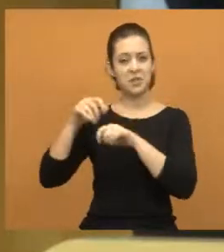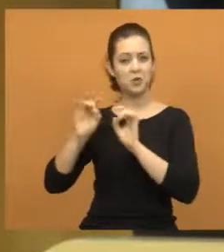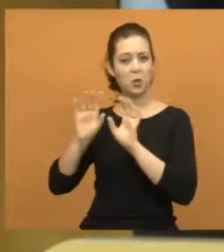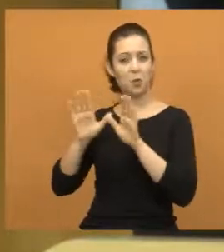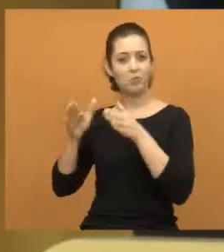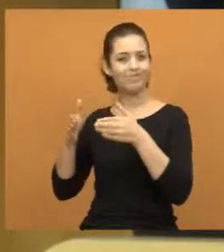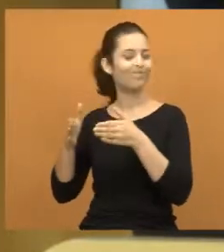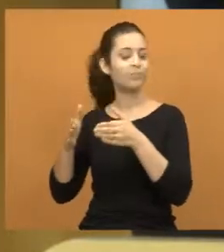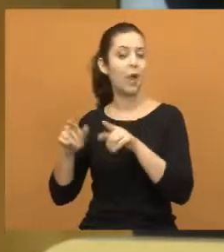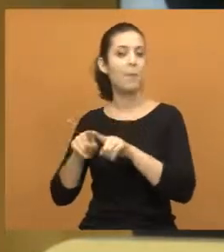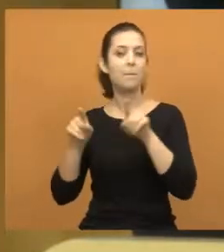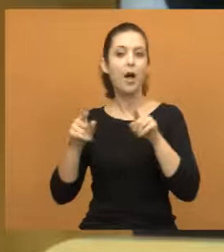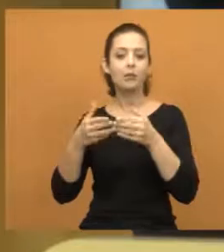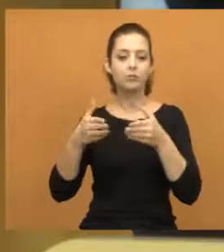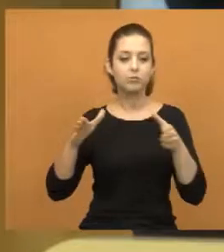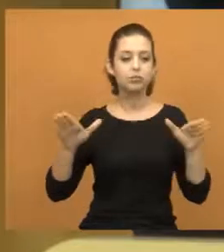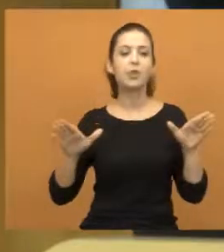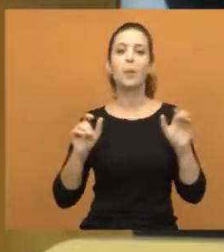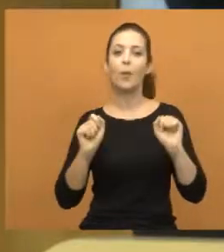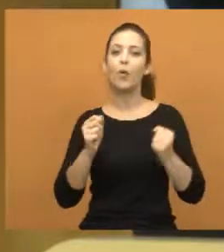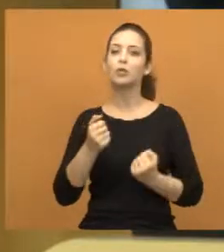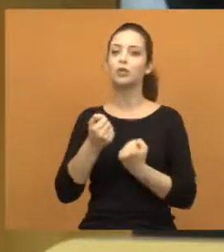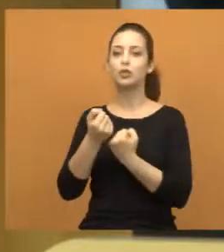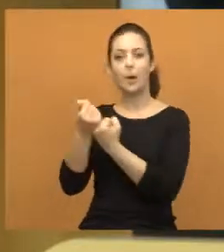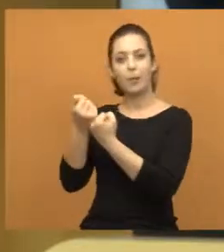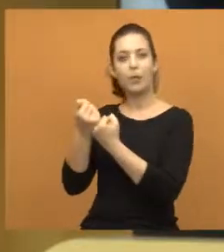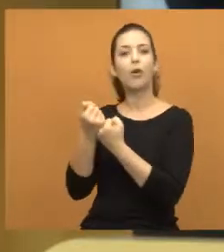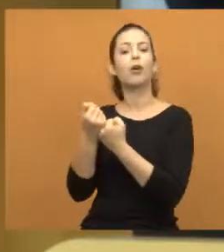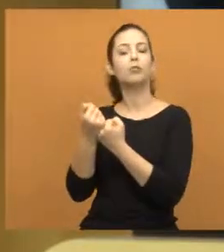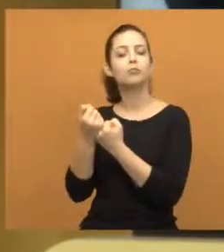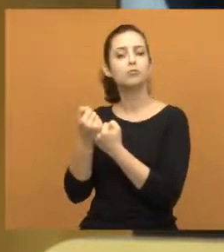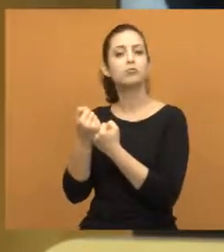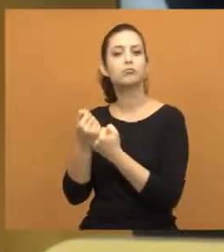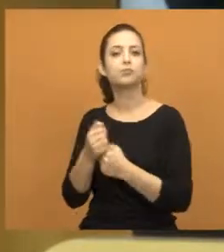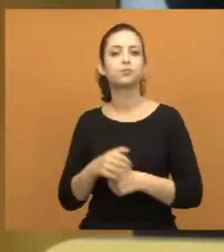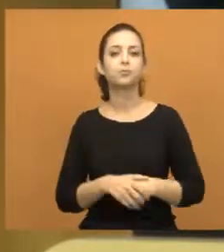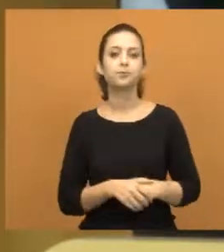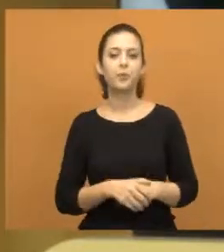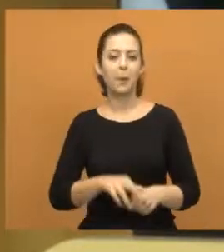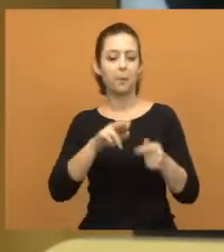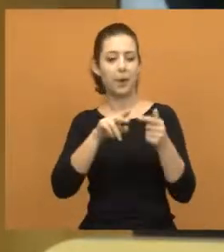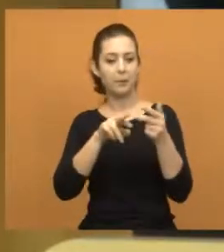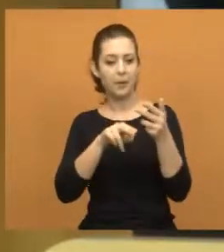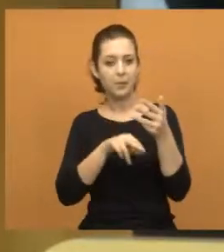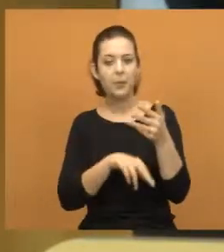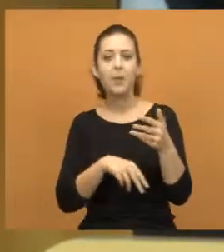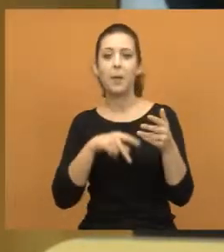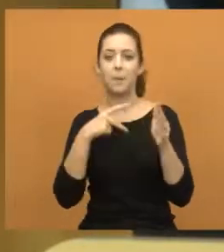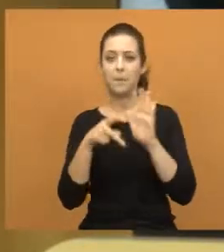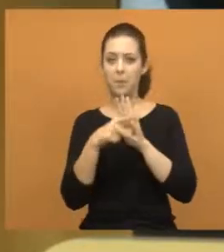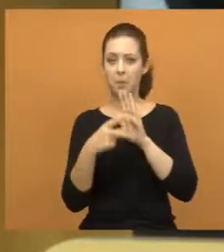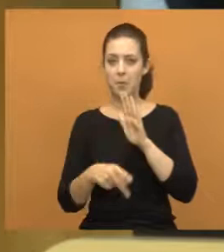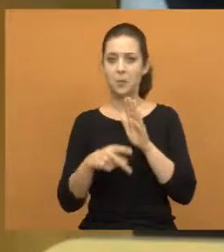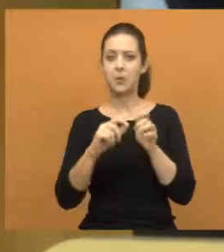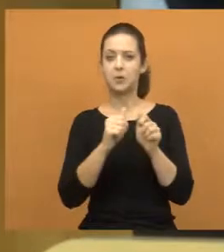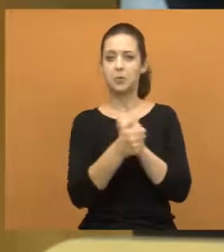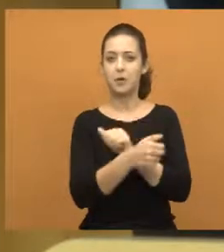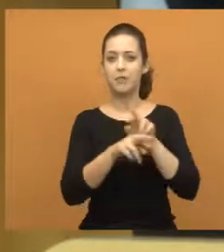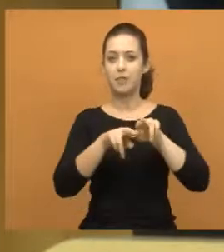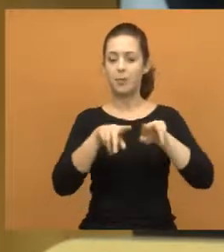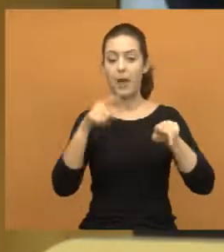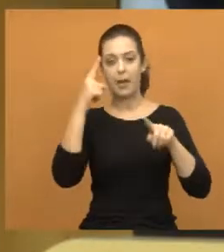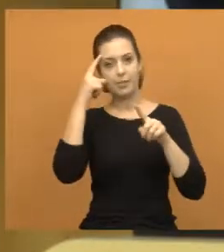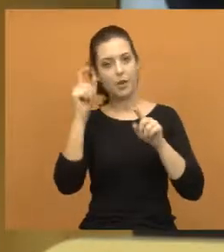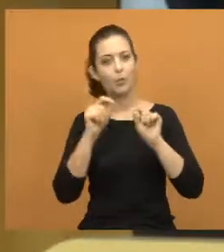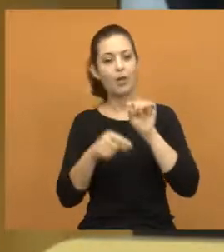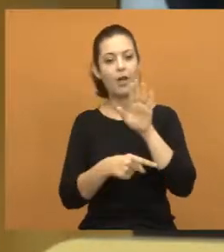pública. Essa difícil tarefa de manter em ordem nossos inúmeros próprios desportivos, a ideia